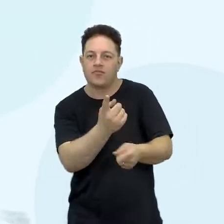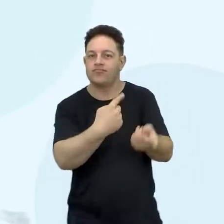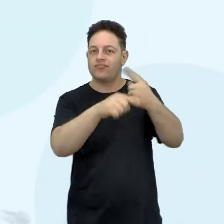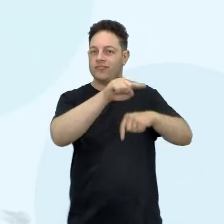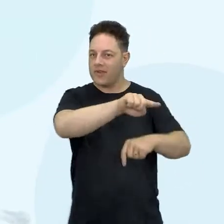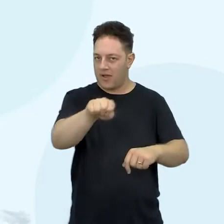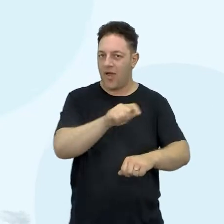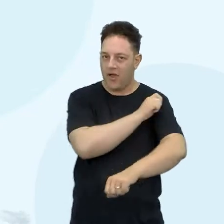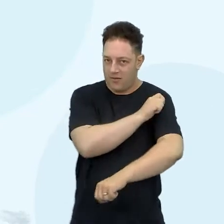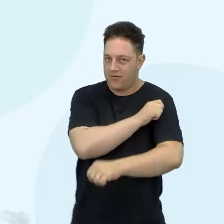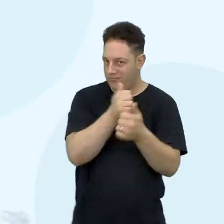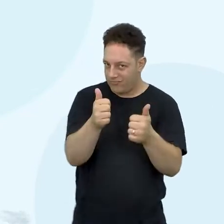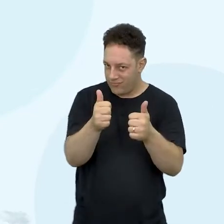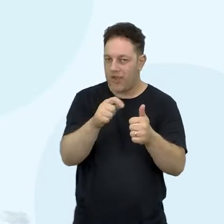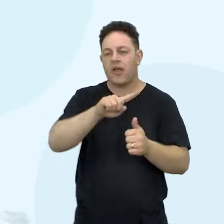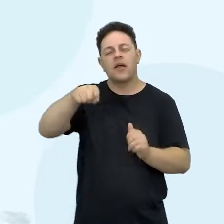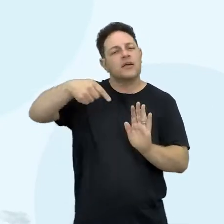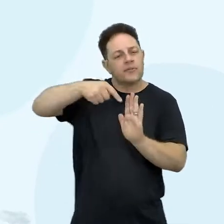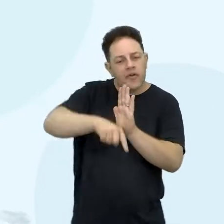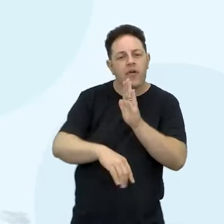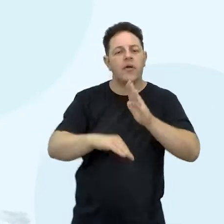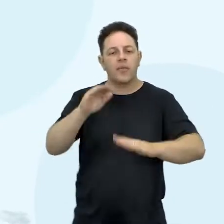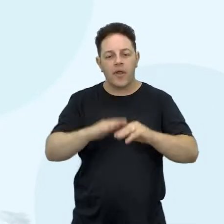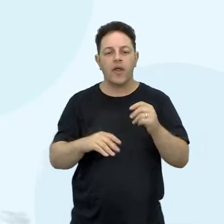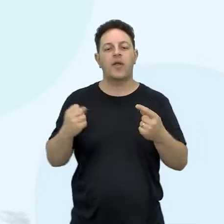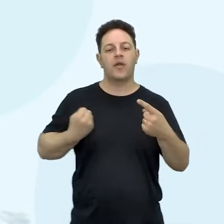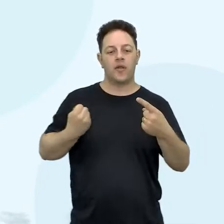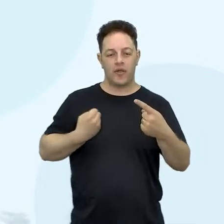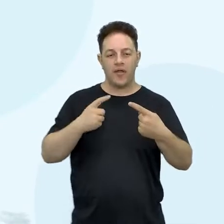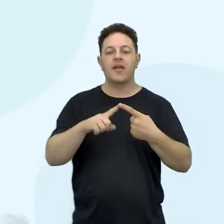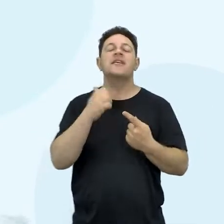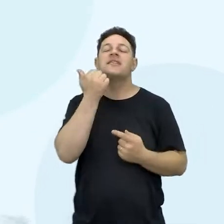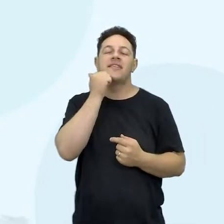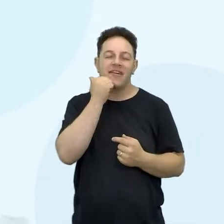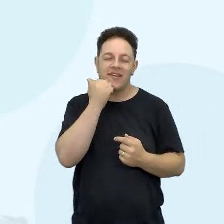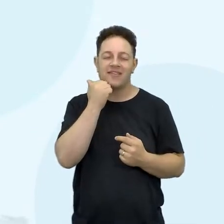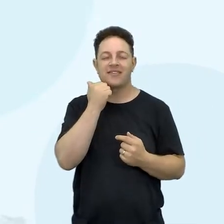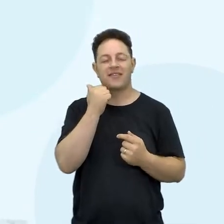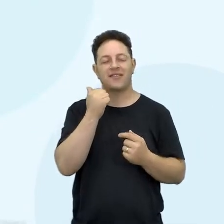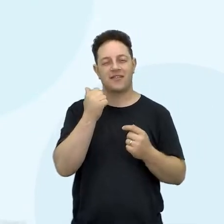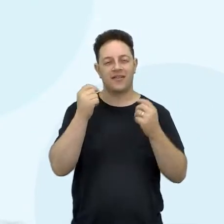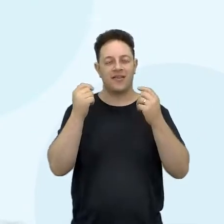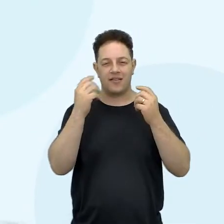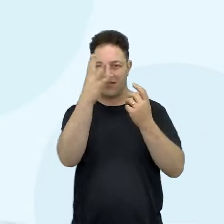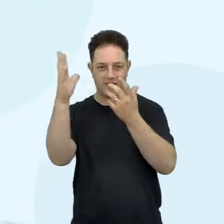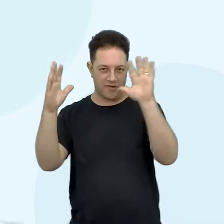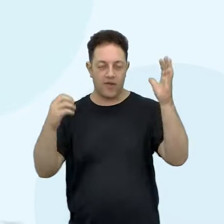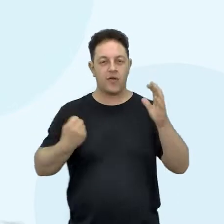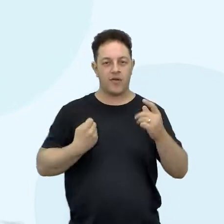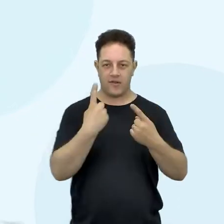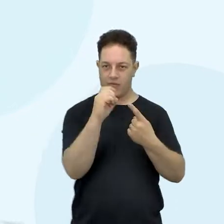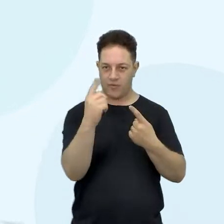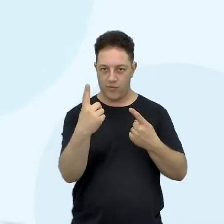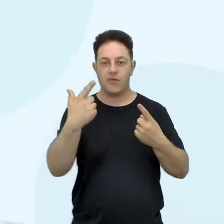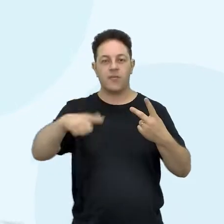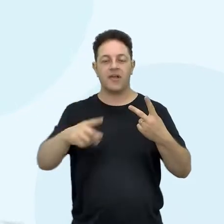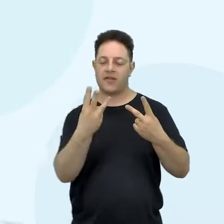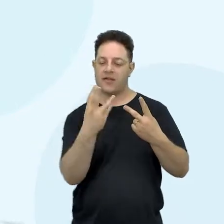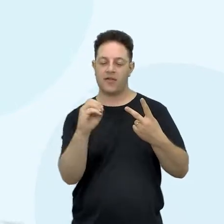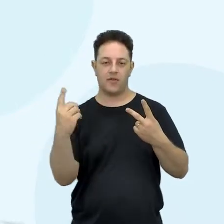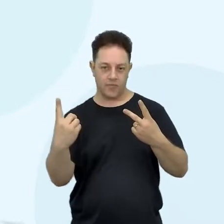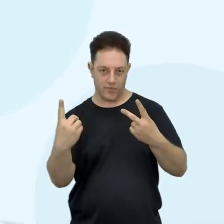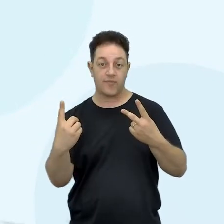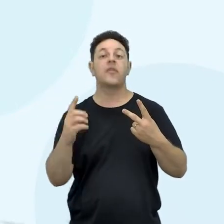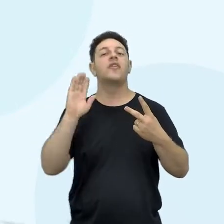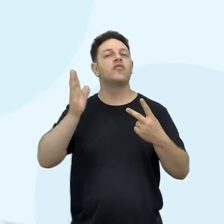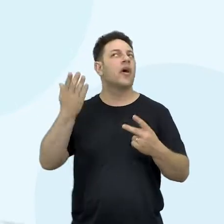registro. Nós estamos tentando aprofundar as habilidades do currículo de Ciências da Natureza número 101 e 301. Já fizemos